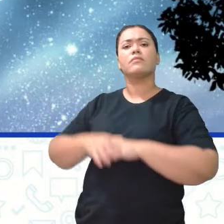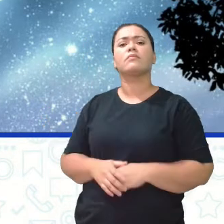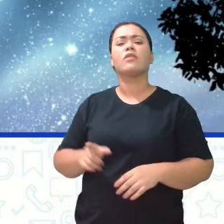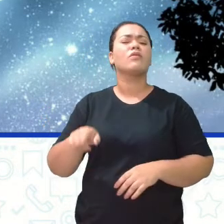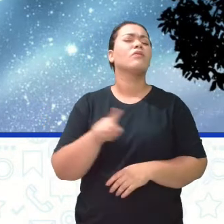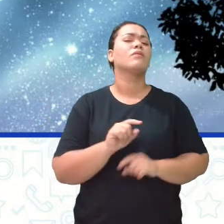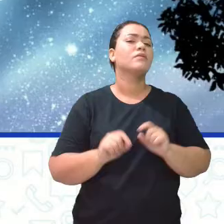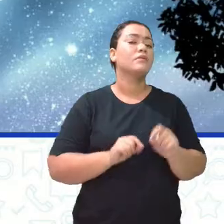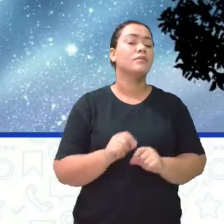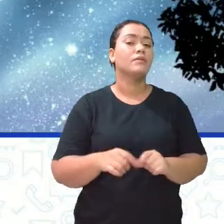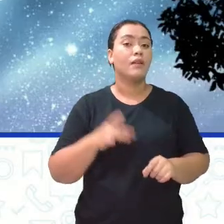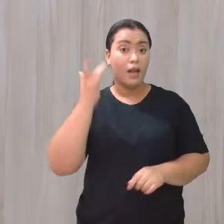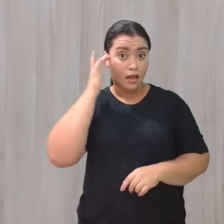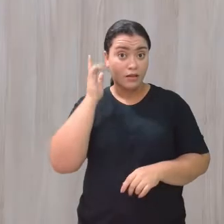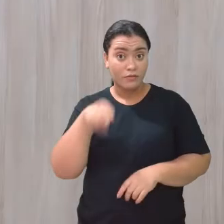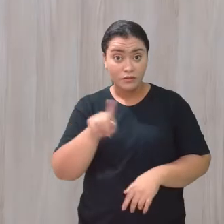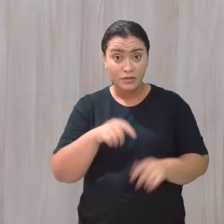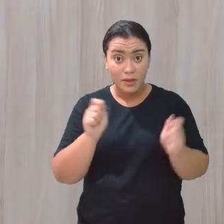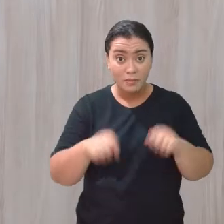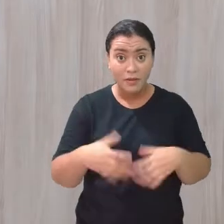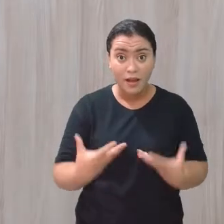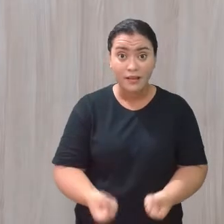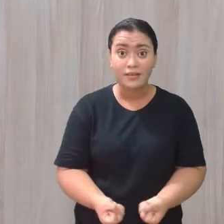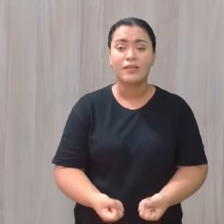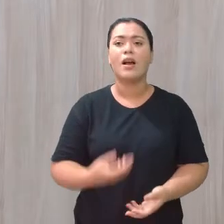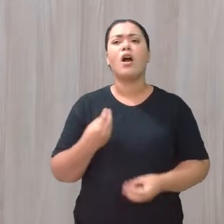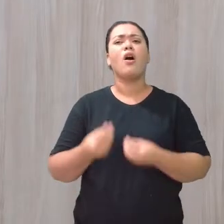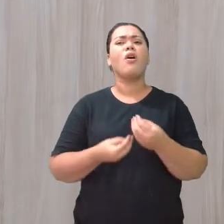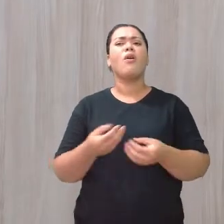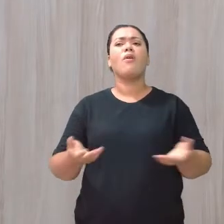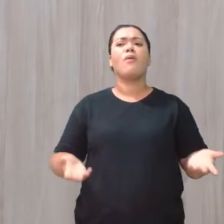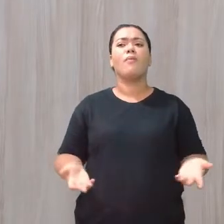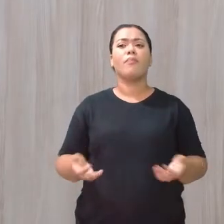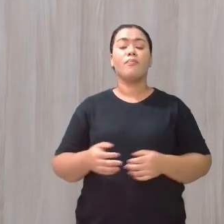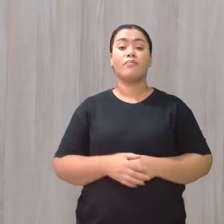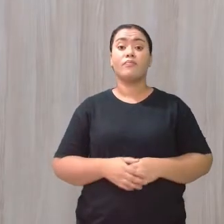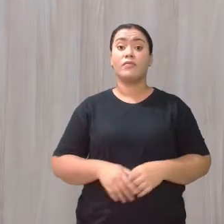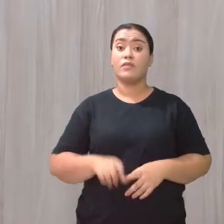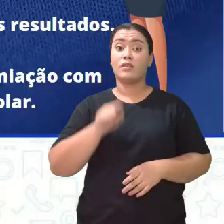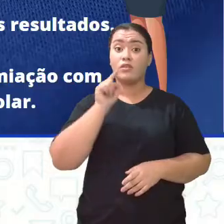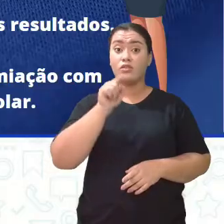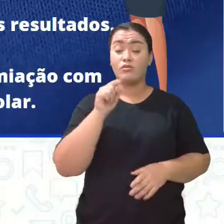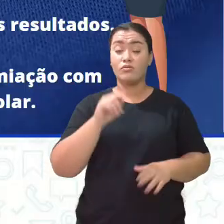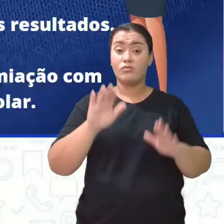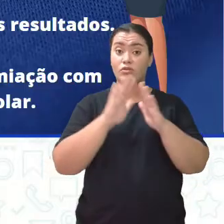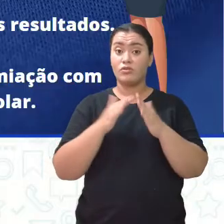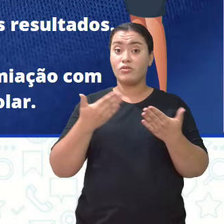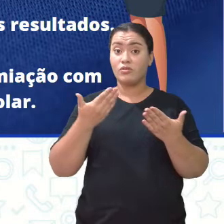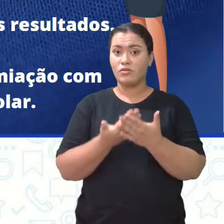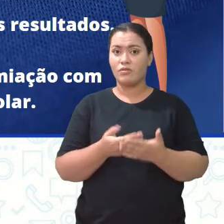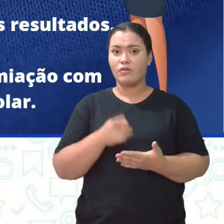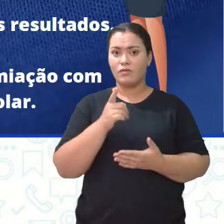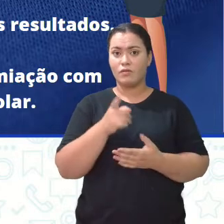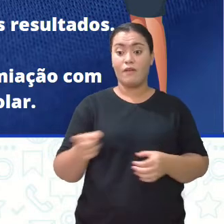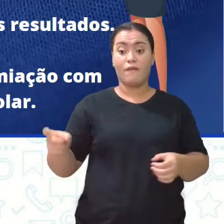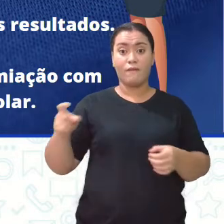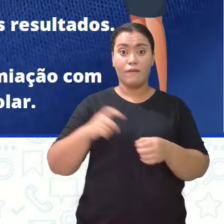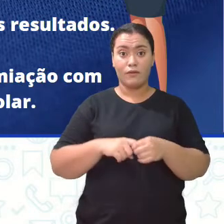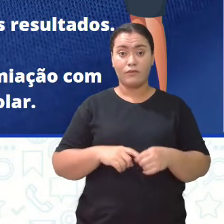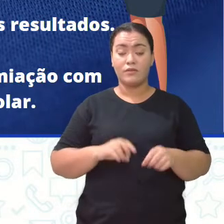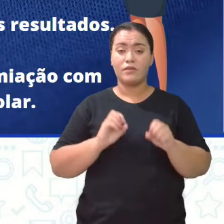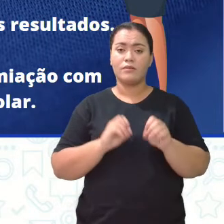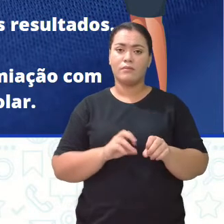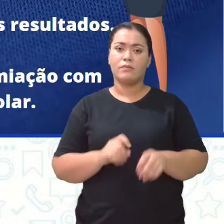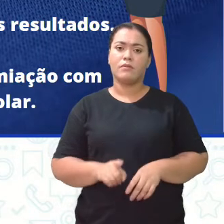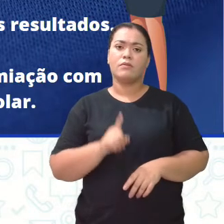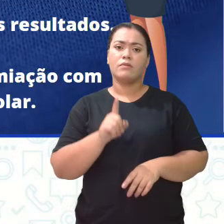vocês acham? Vocês topam? Mas como é que isso vai acontecer, professora? Na sua escola, quando voltarem às aulas,